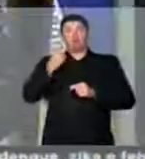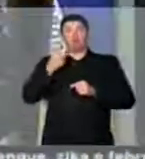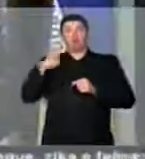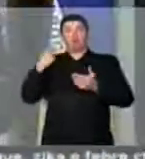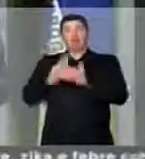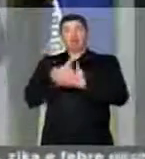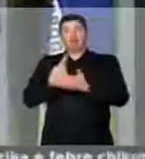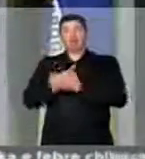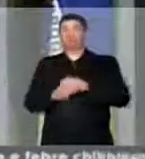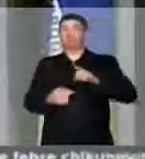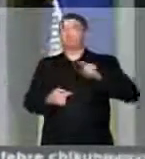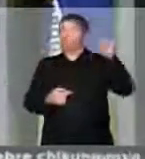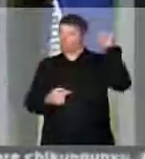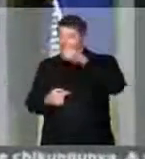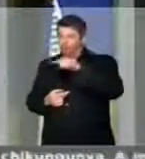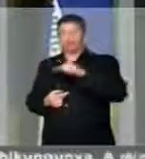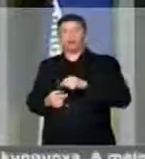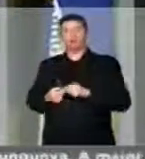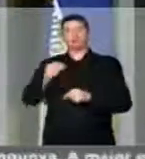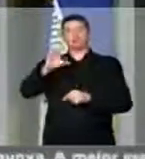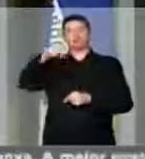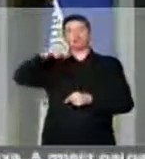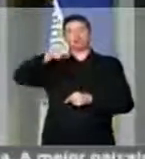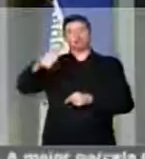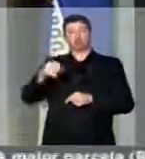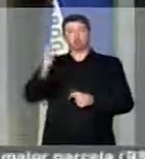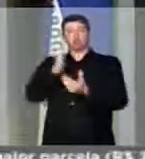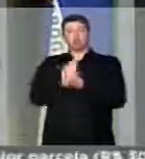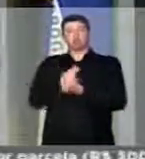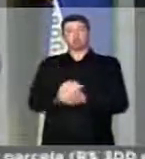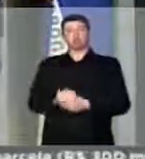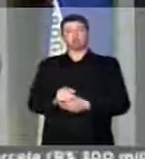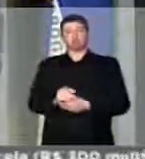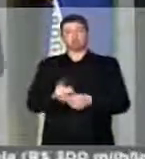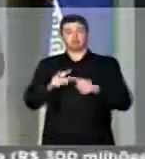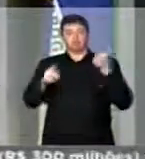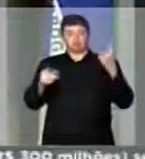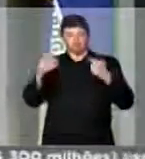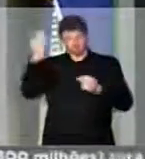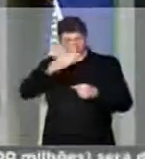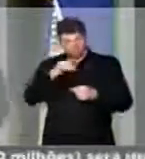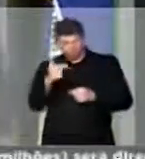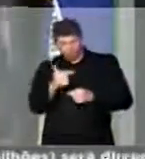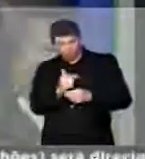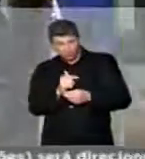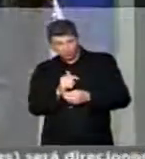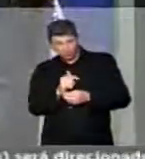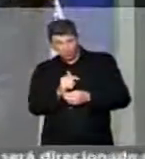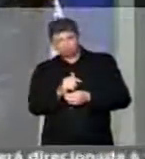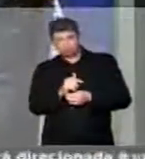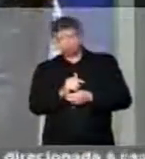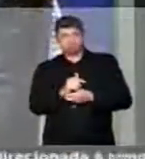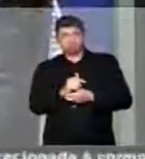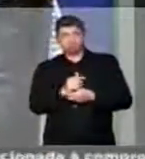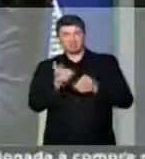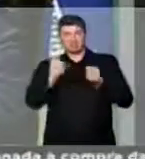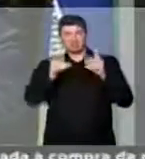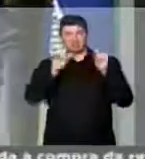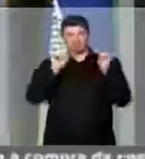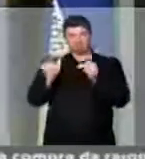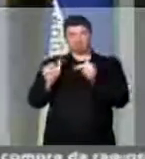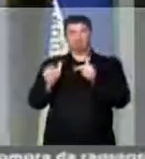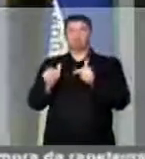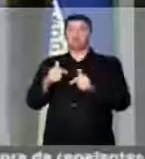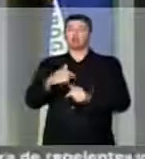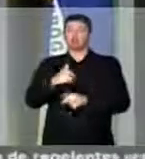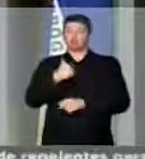Justiça e lá represente contra o juiz. Mas se ele não tem provas, se ele quer apenas agredir,